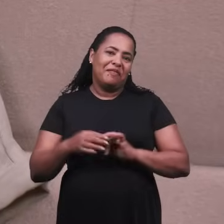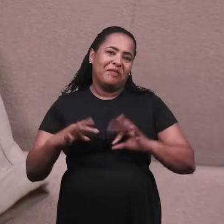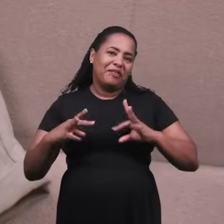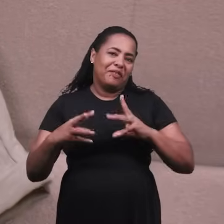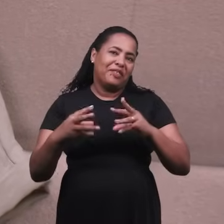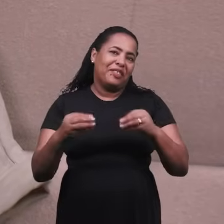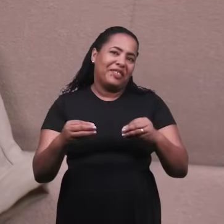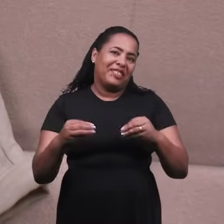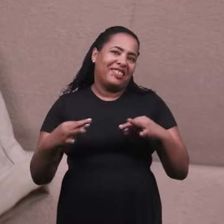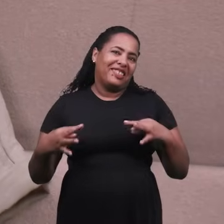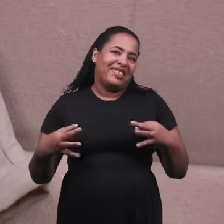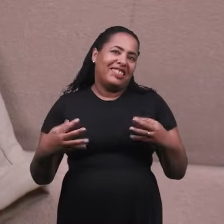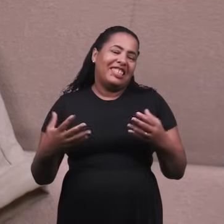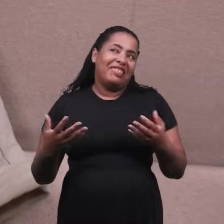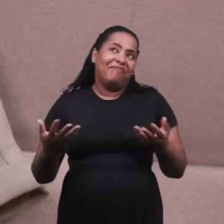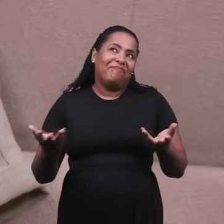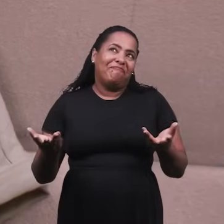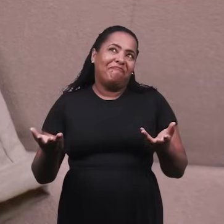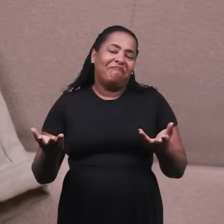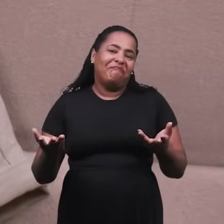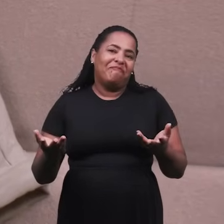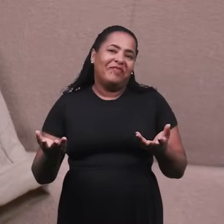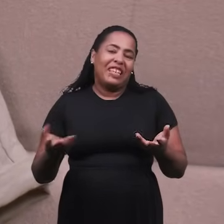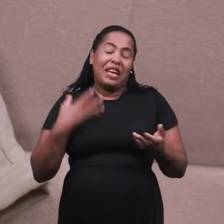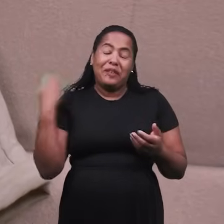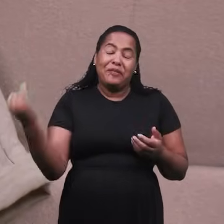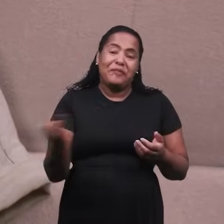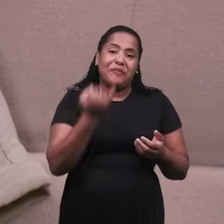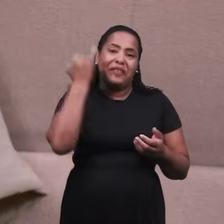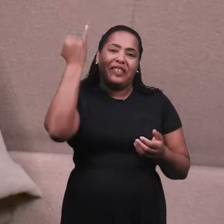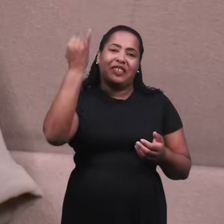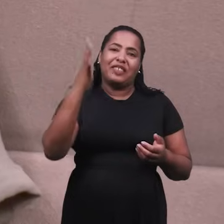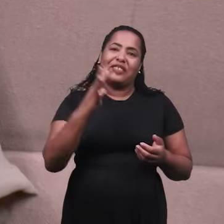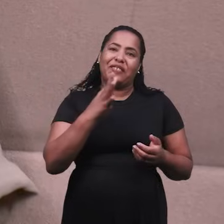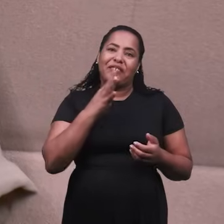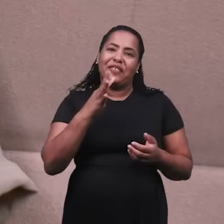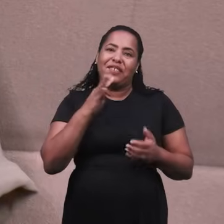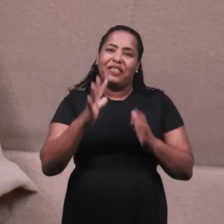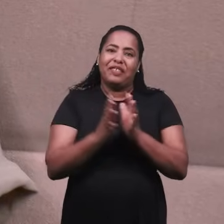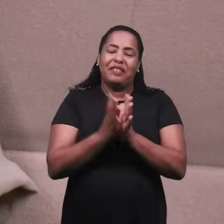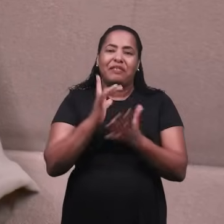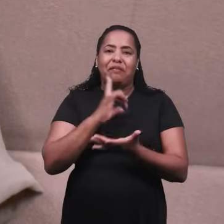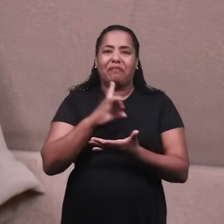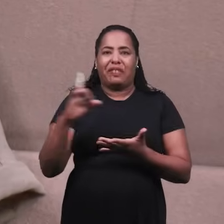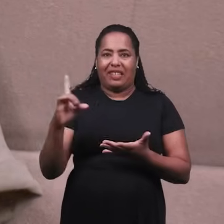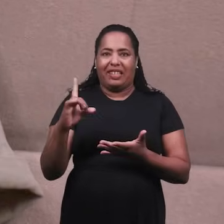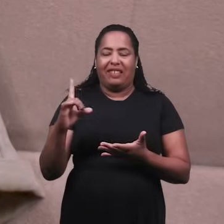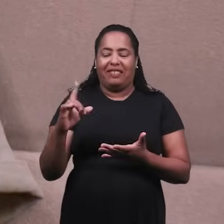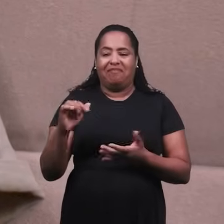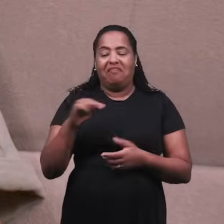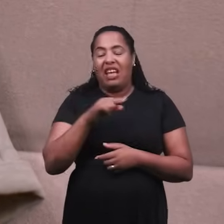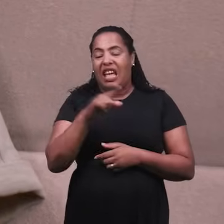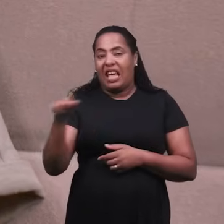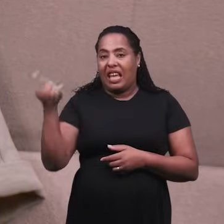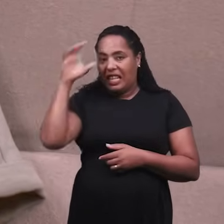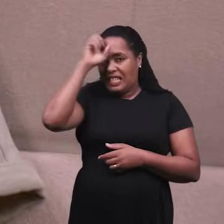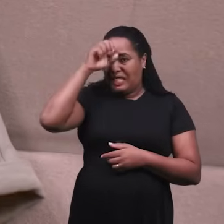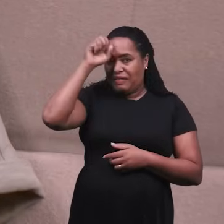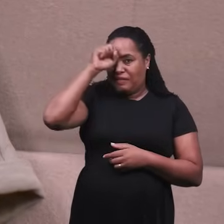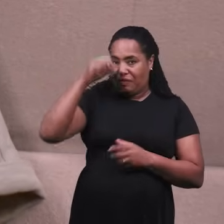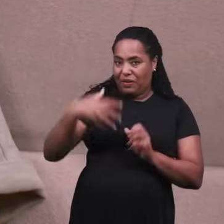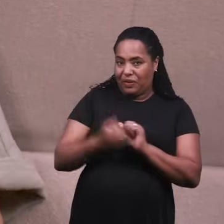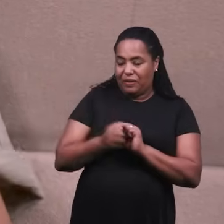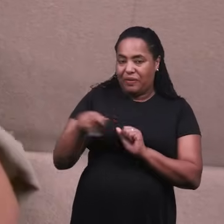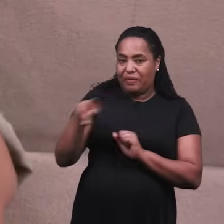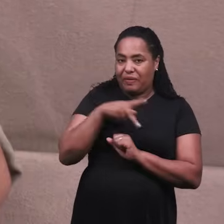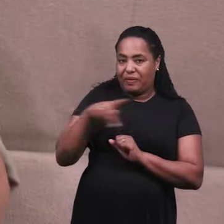mas todas elas são de extrema importância o conhecimento da palavra. E eles vão aprendendo com as